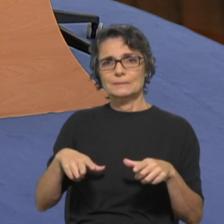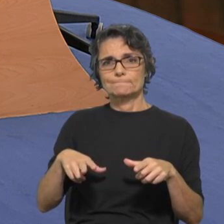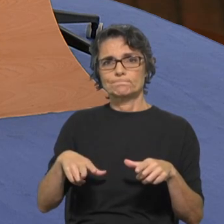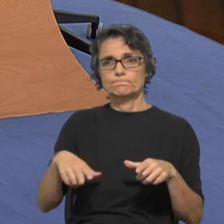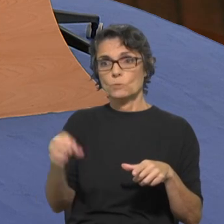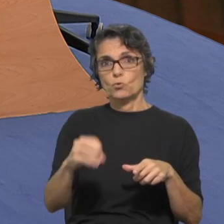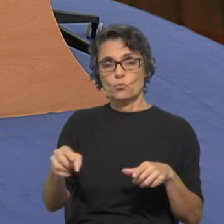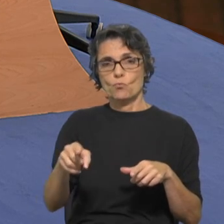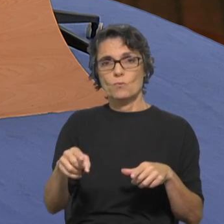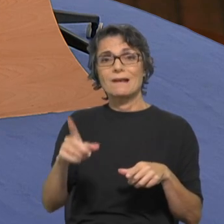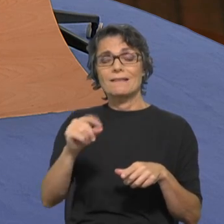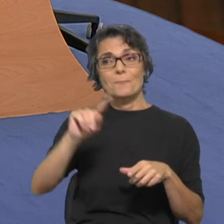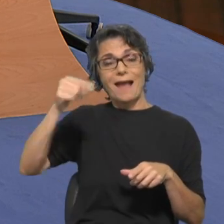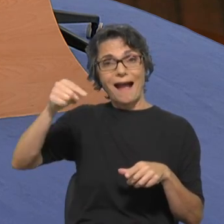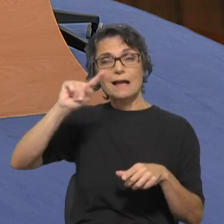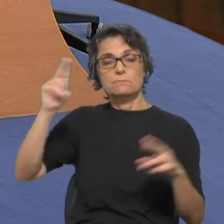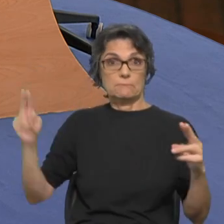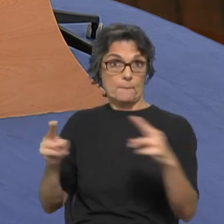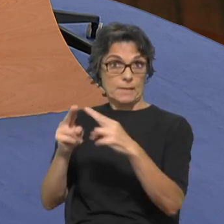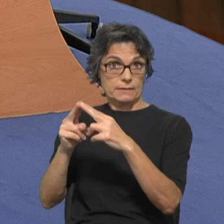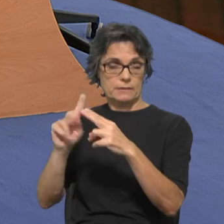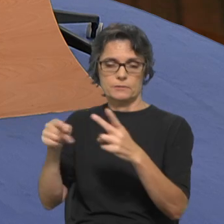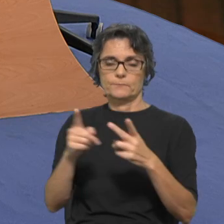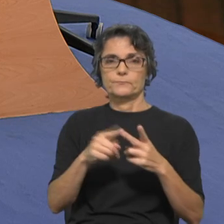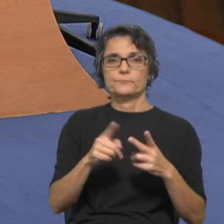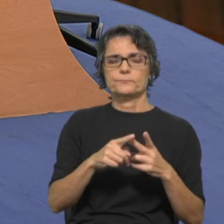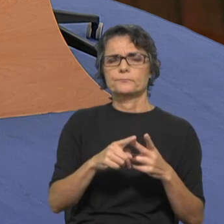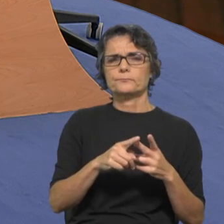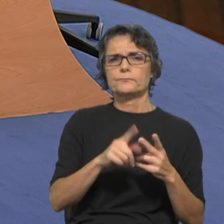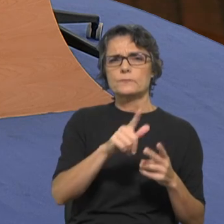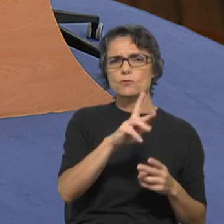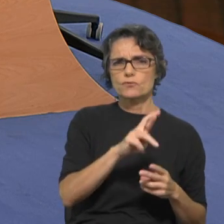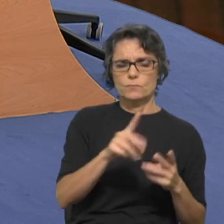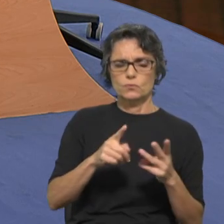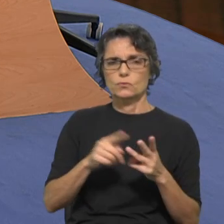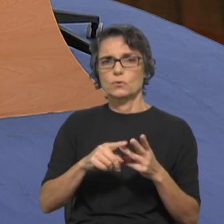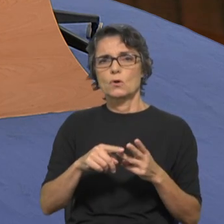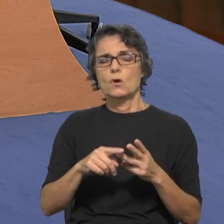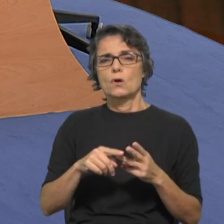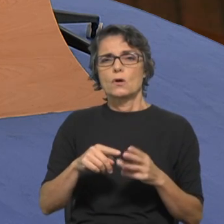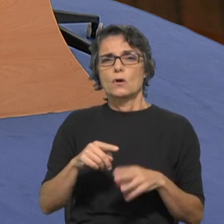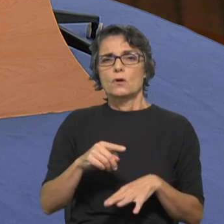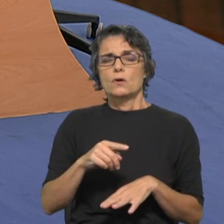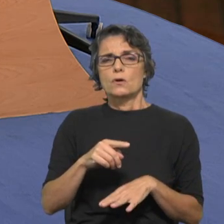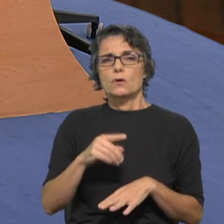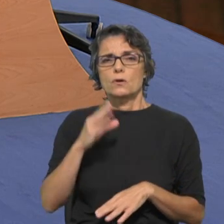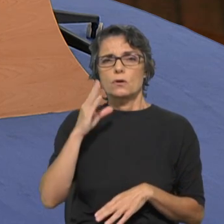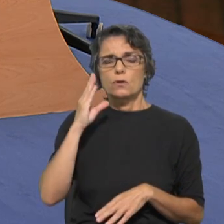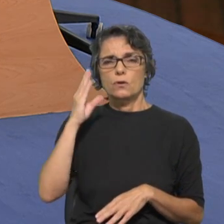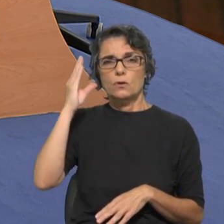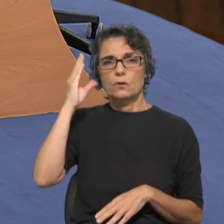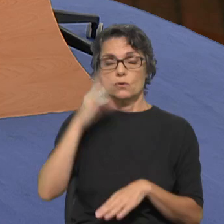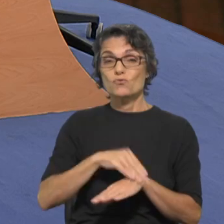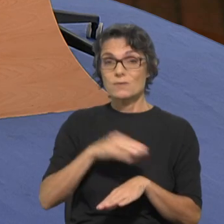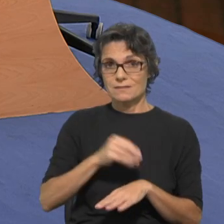concretamente está em Paris, está no Luxemburgo, está na Suíça, Angola, Moçambique e